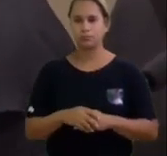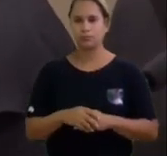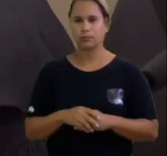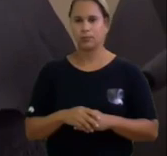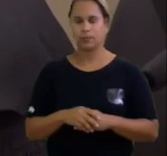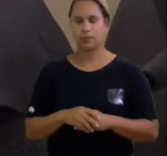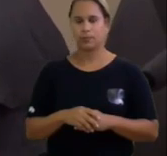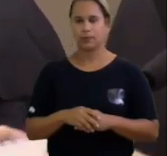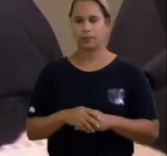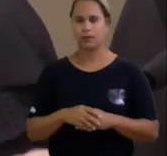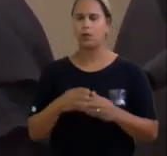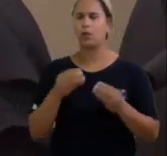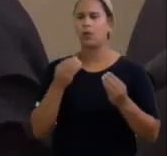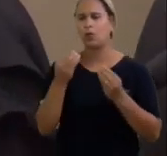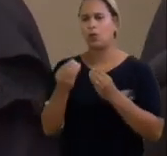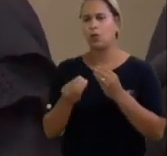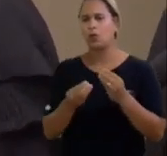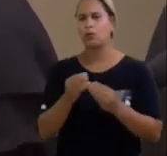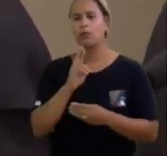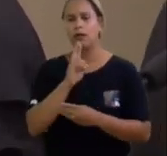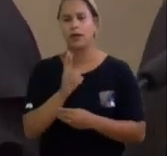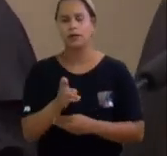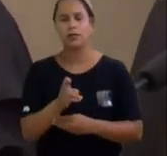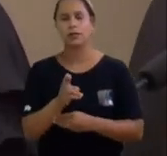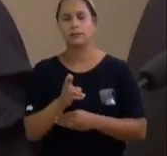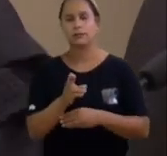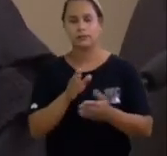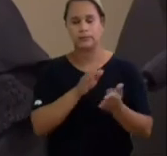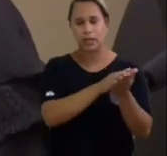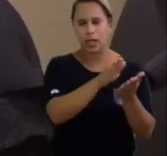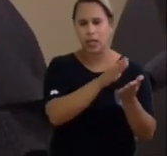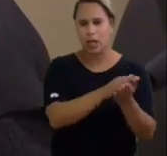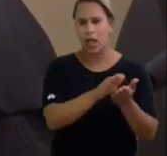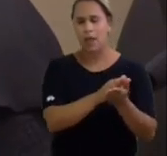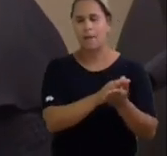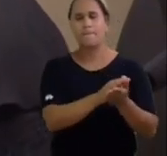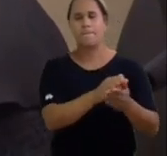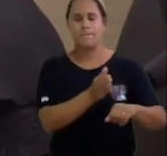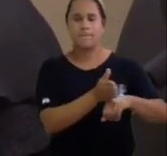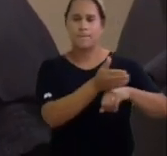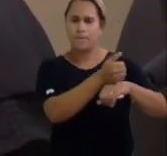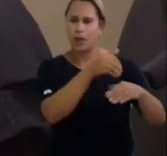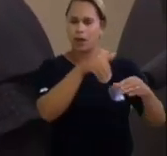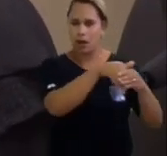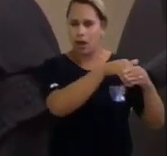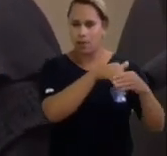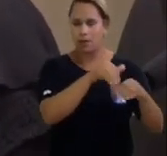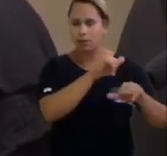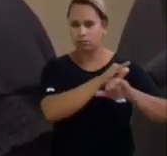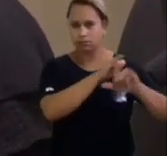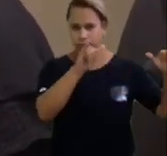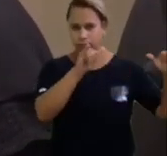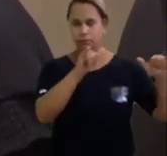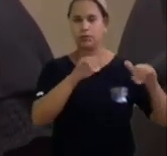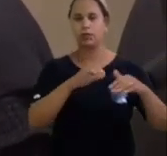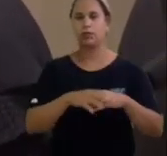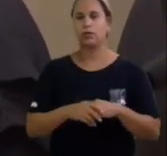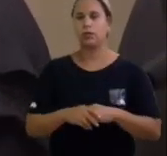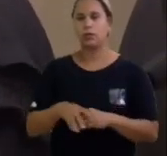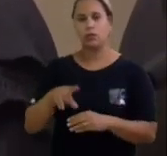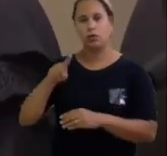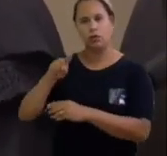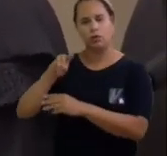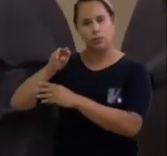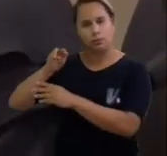E aí, como resultado, as despesas de pré-campanha adotadas pelo parecer sem honorários ficariam na casa de